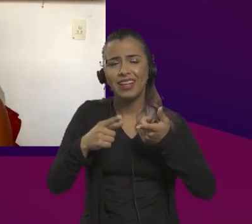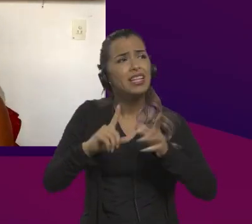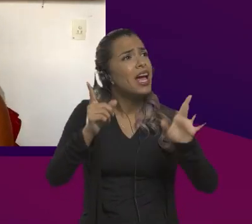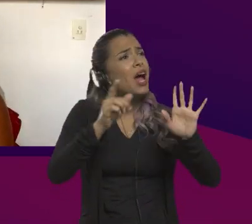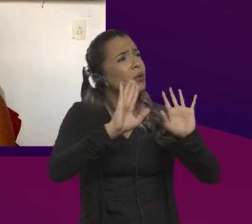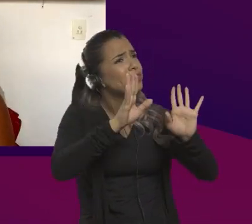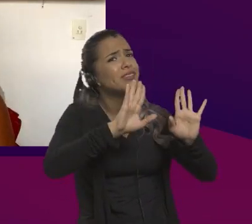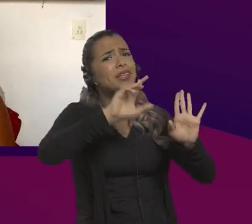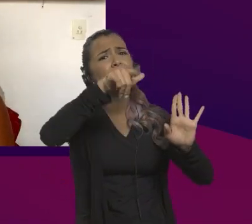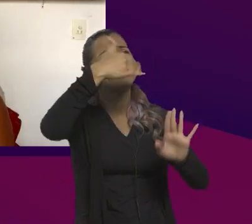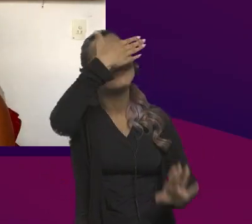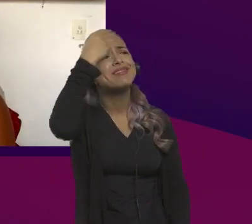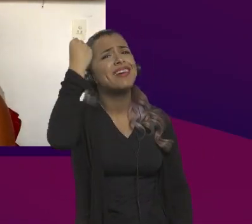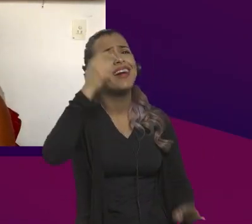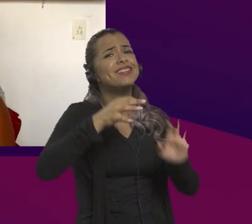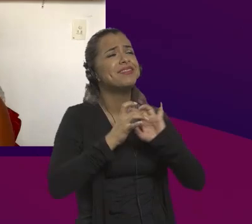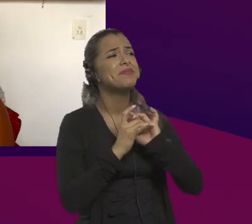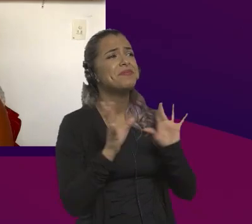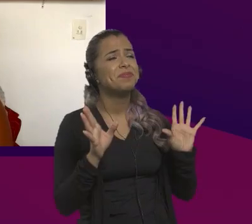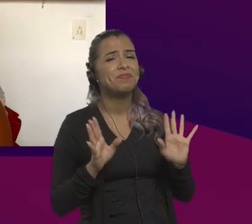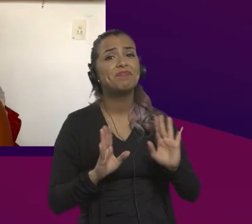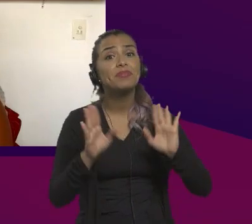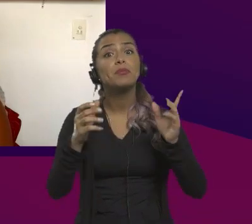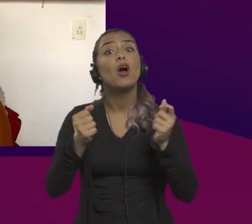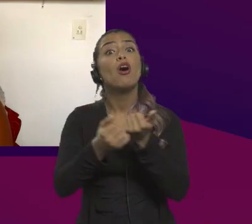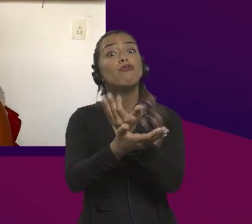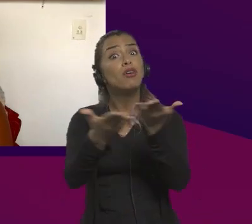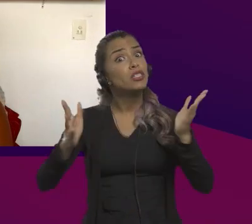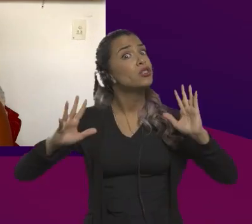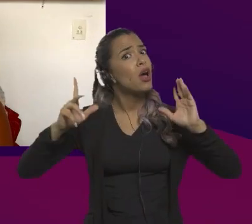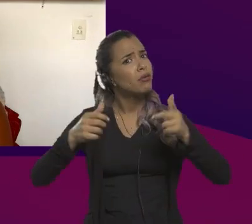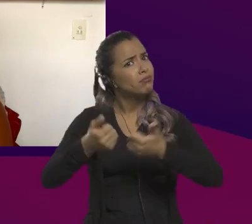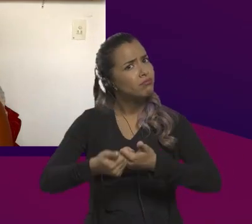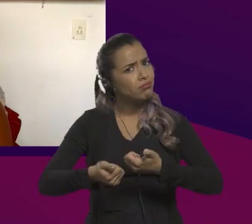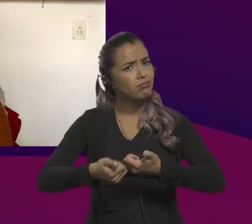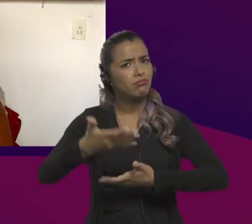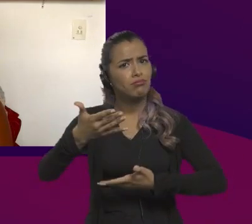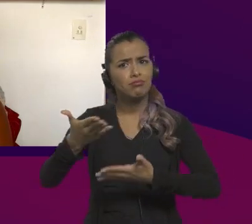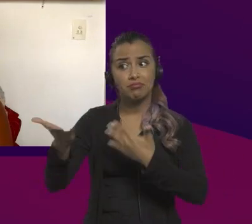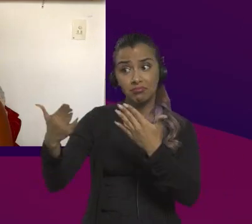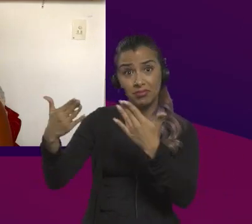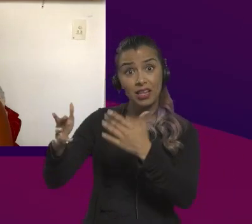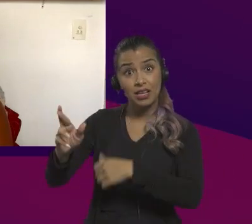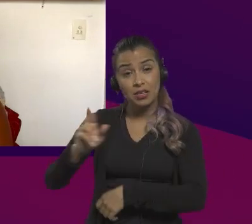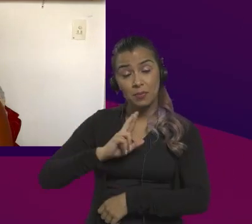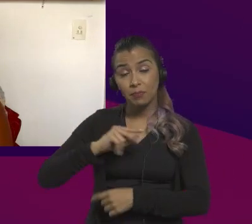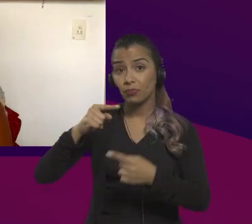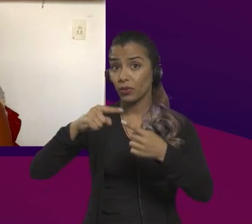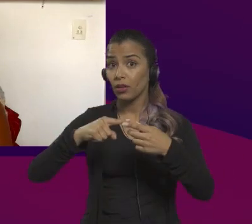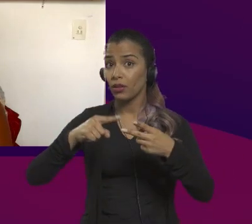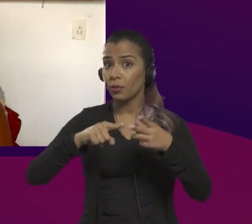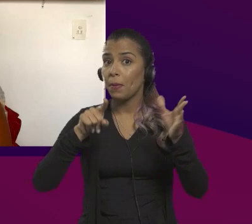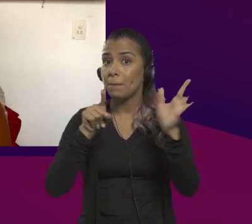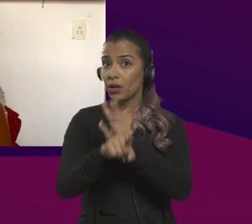depois. Vocês acham, todas, podem responder, duas perguntas, que a pauta